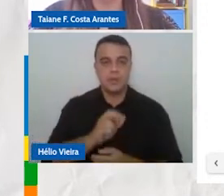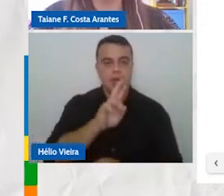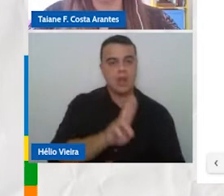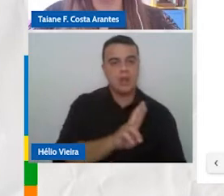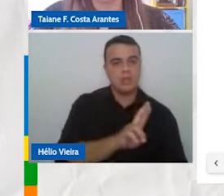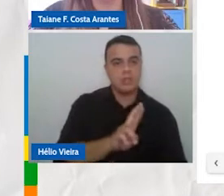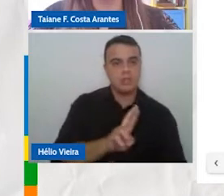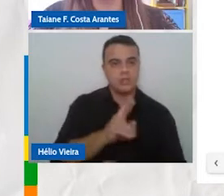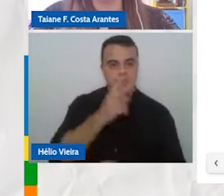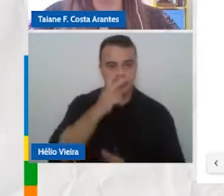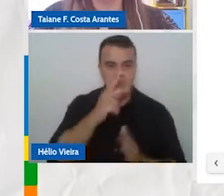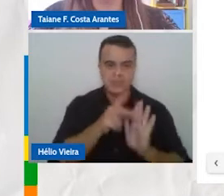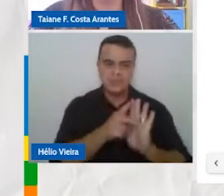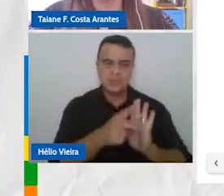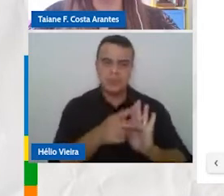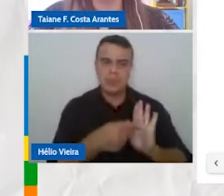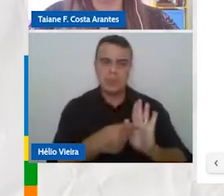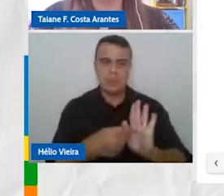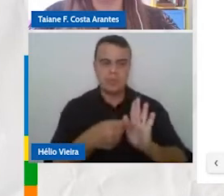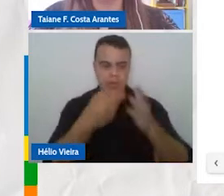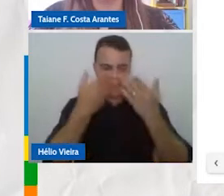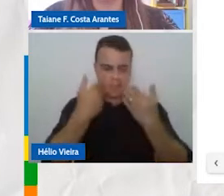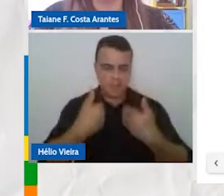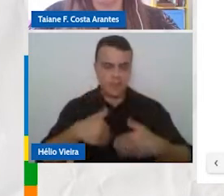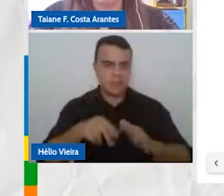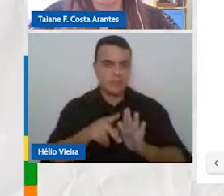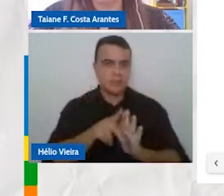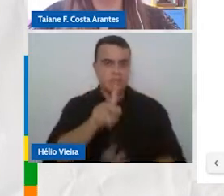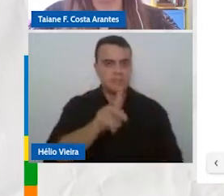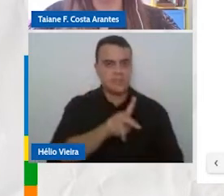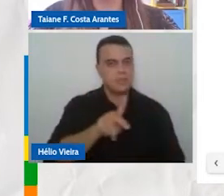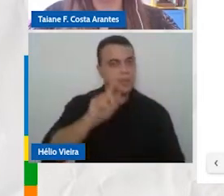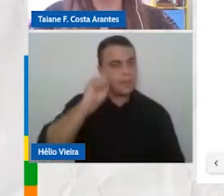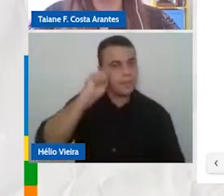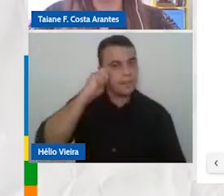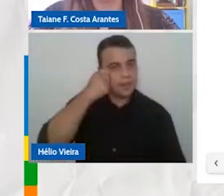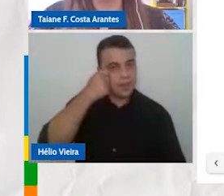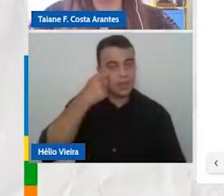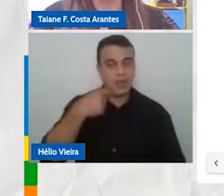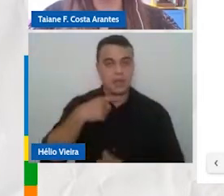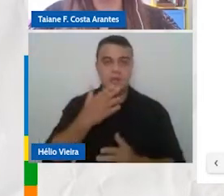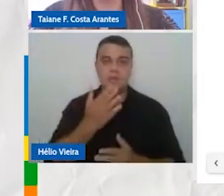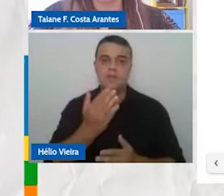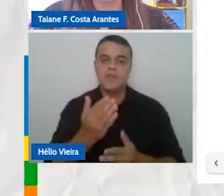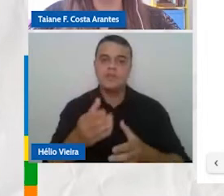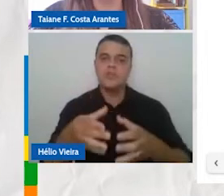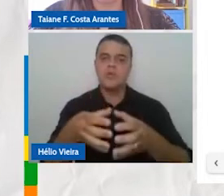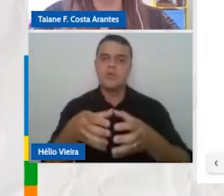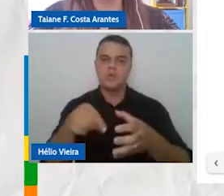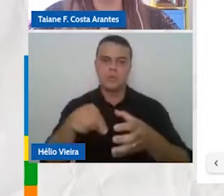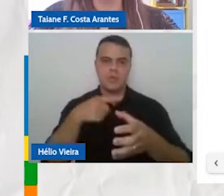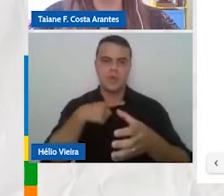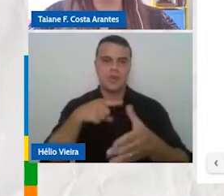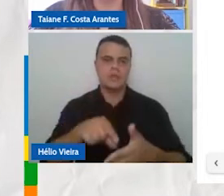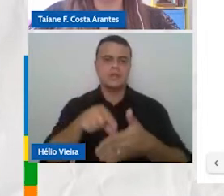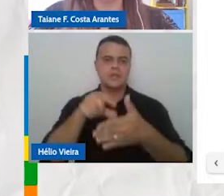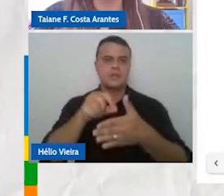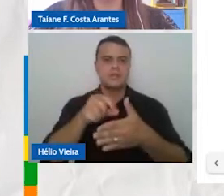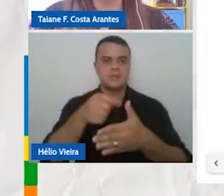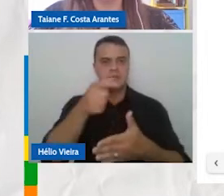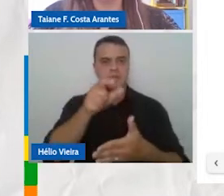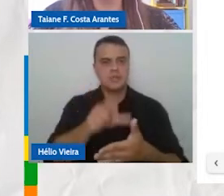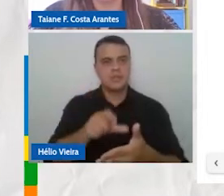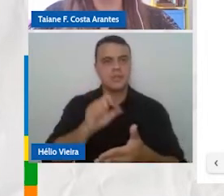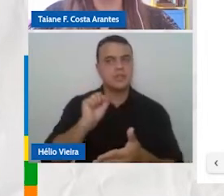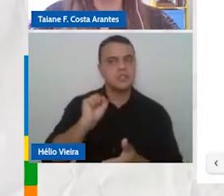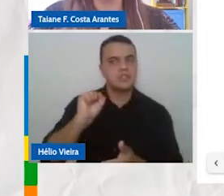são caracterizados pelas batinas pretas. À frente do grupo destaca-se a figura de